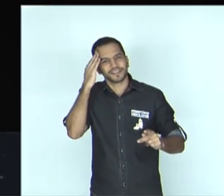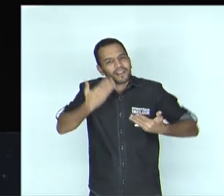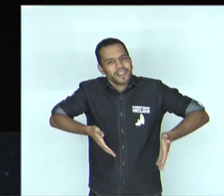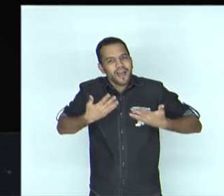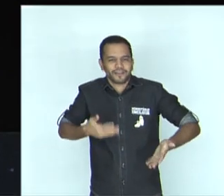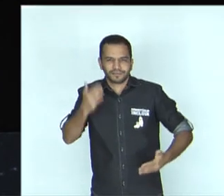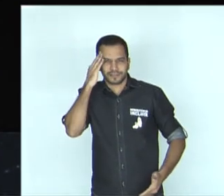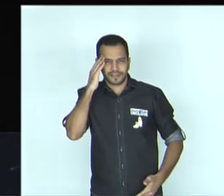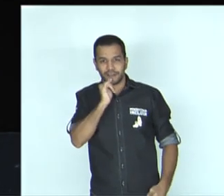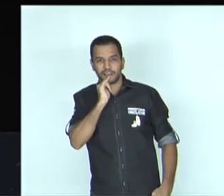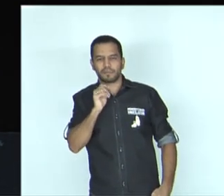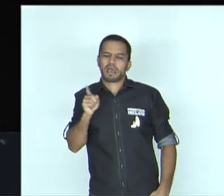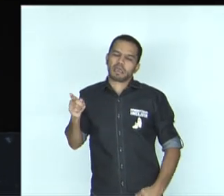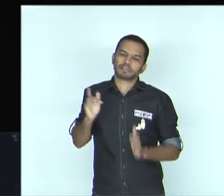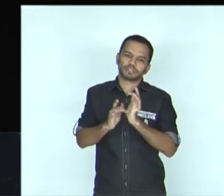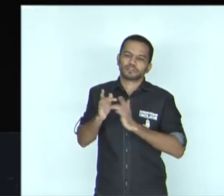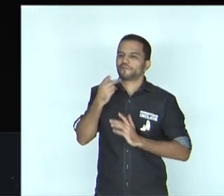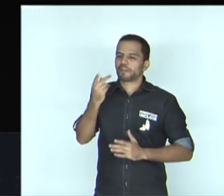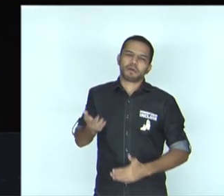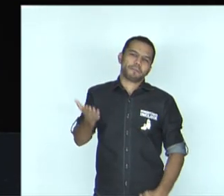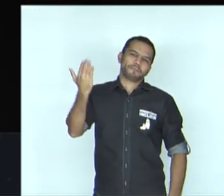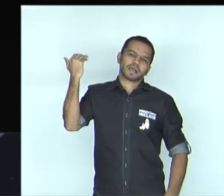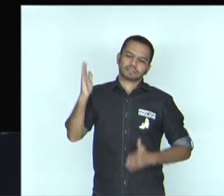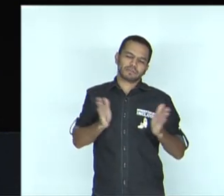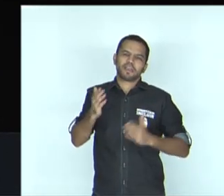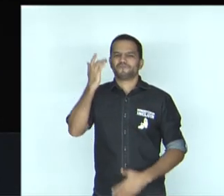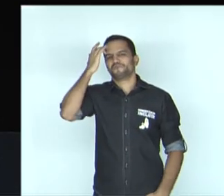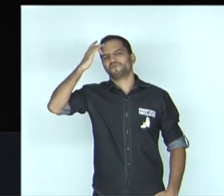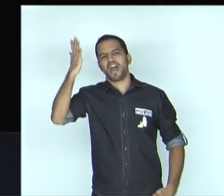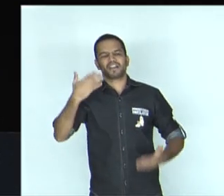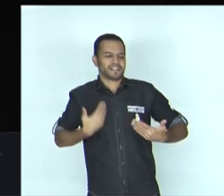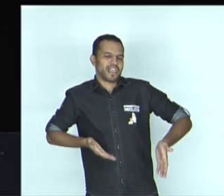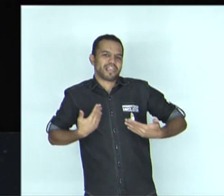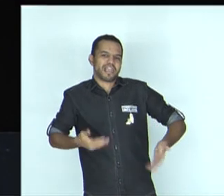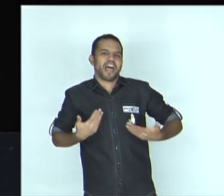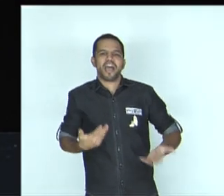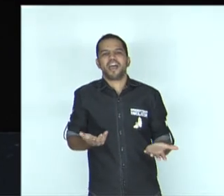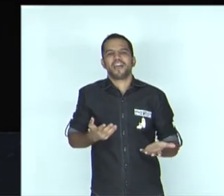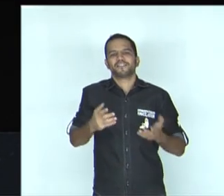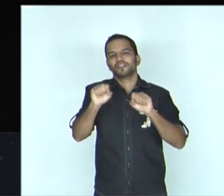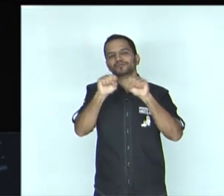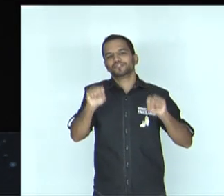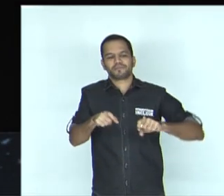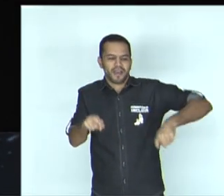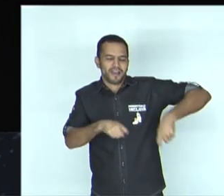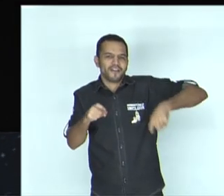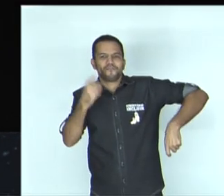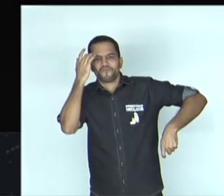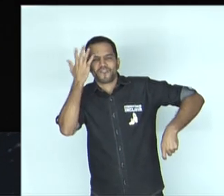falar assim, ah, Jesus falou isso aqui, mas naquela época era mole, né? Vida tranquila, um sistema